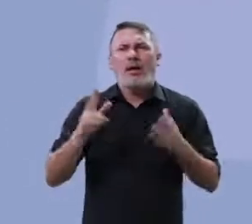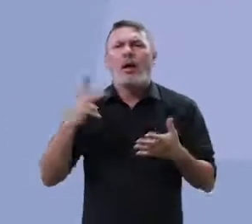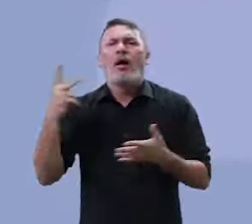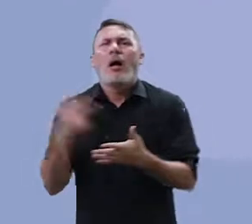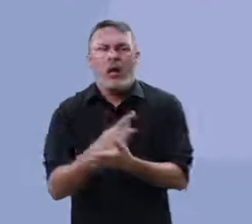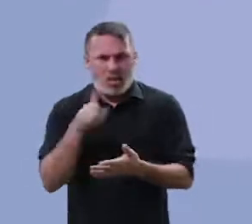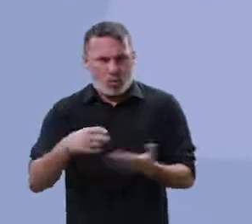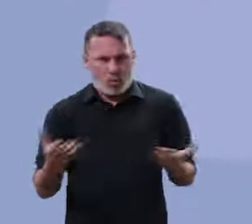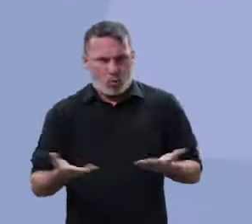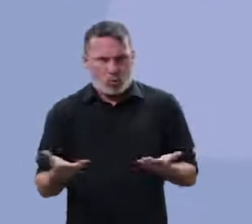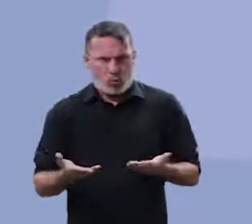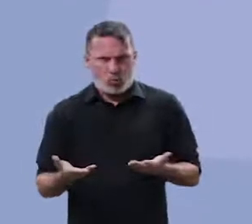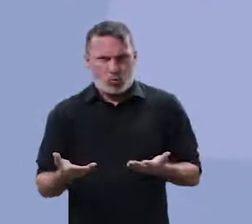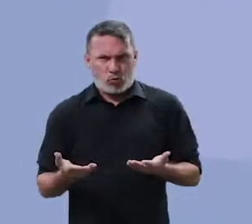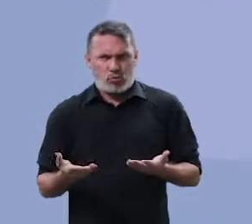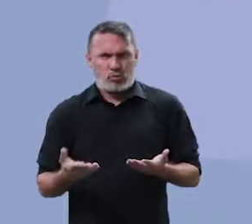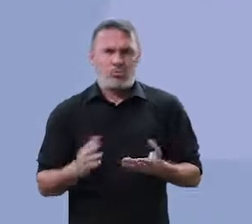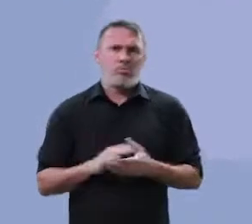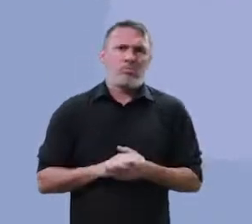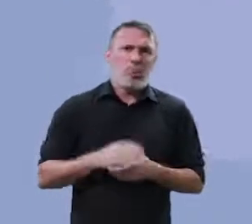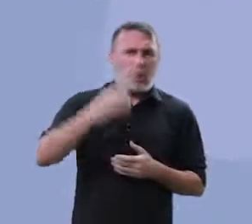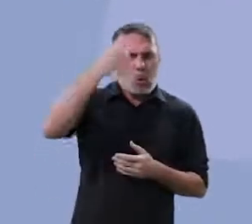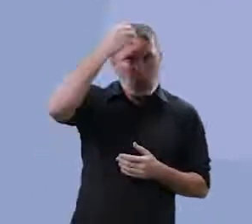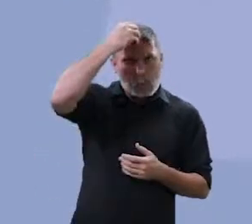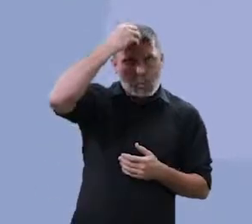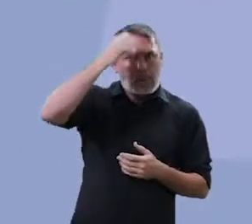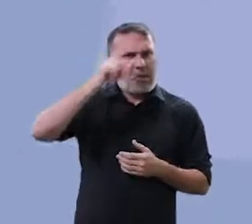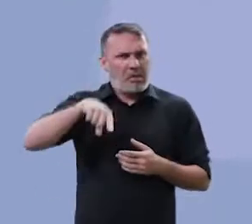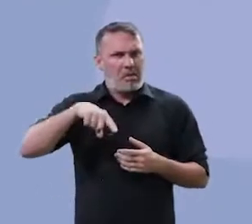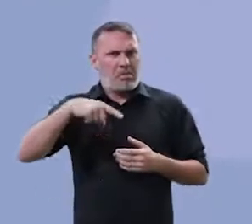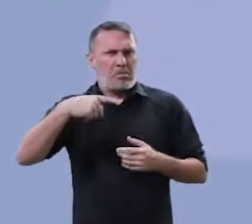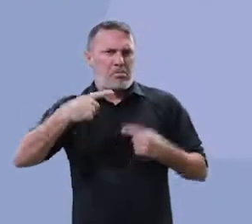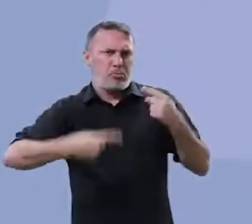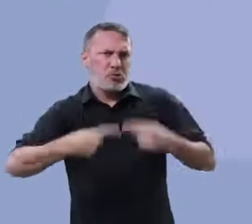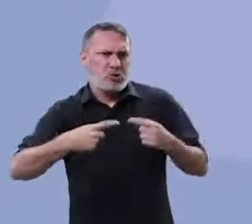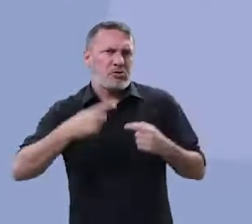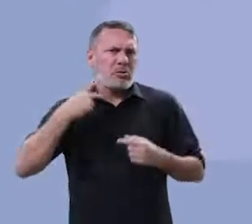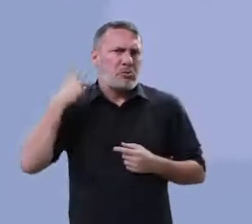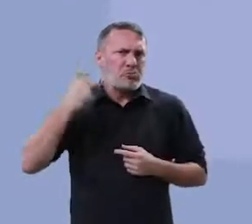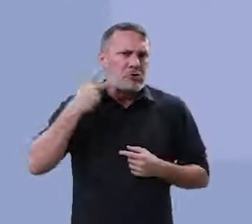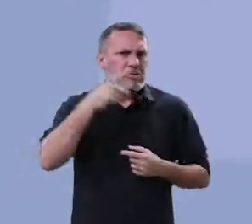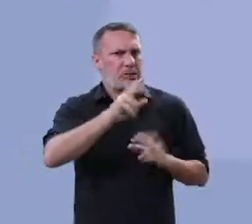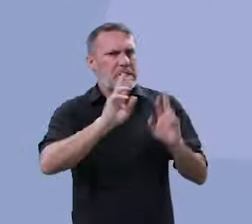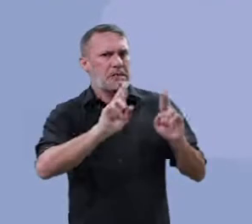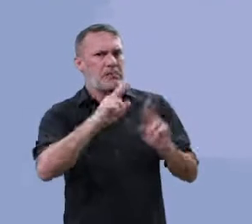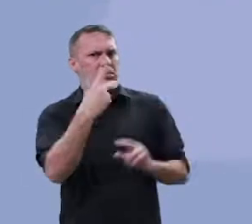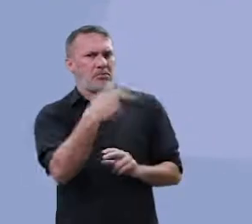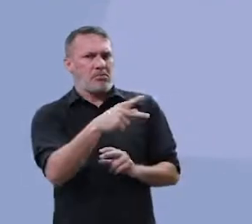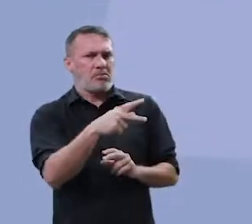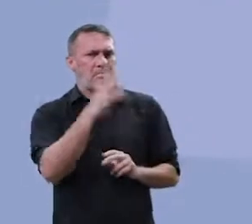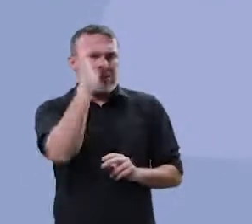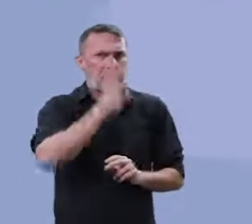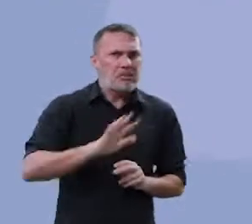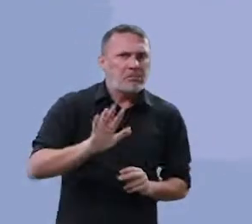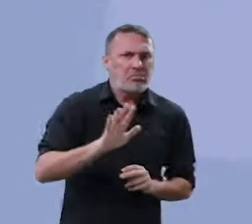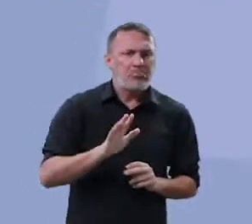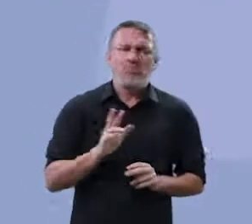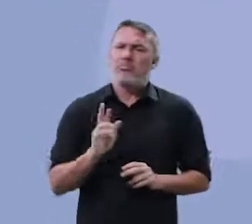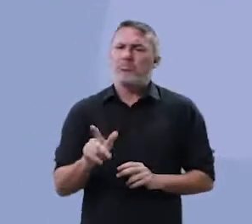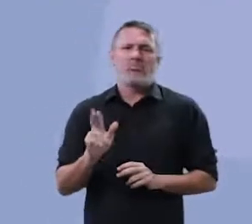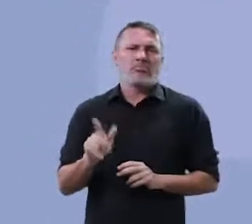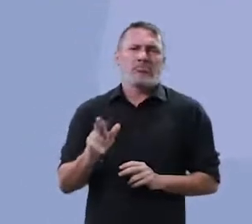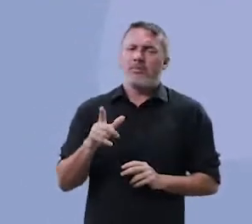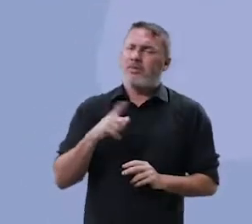de hoje, não. Será que é culpa da atual gestão aí do seu município, do nosso estado ou do